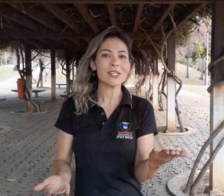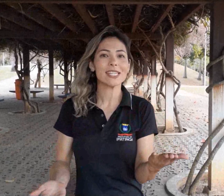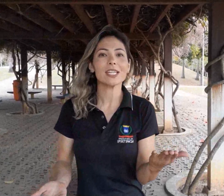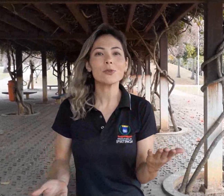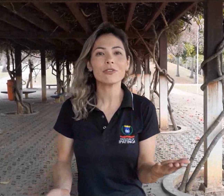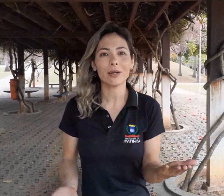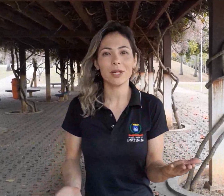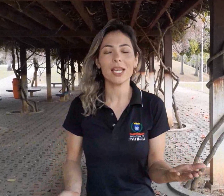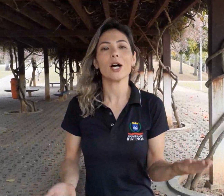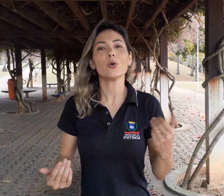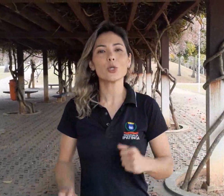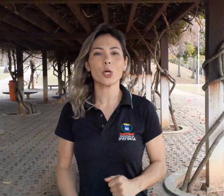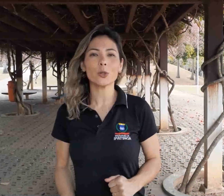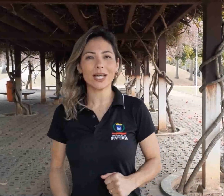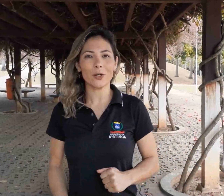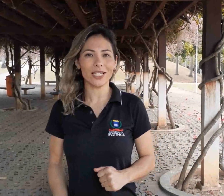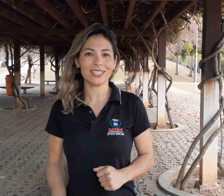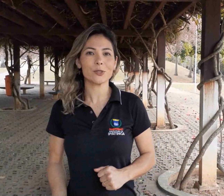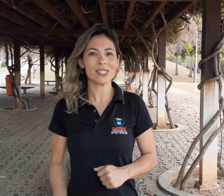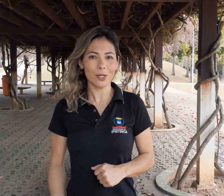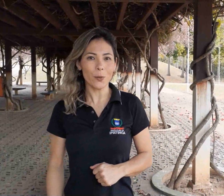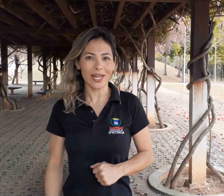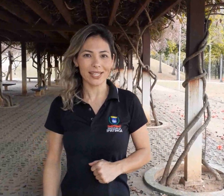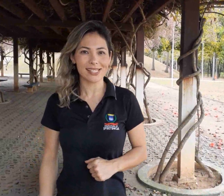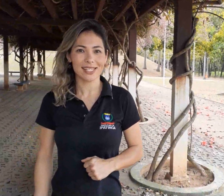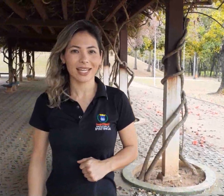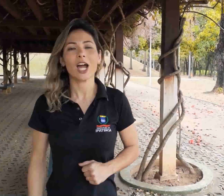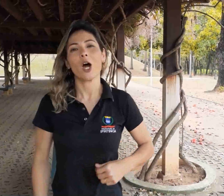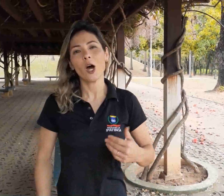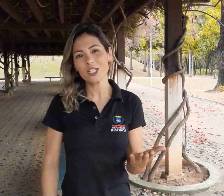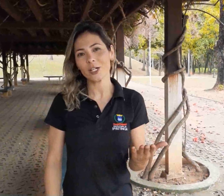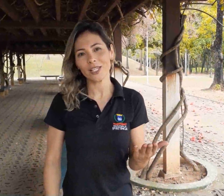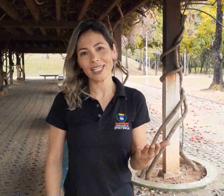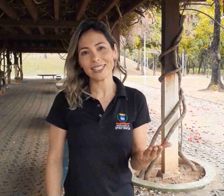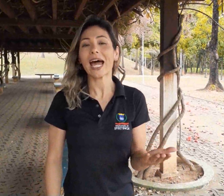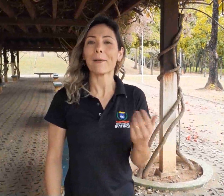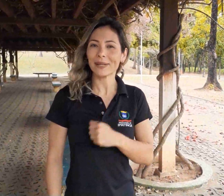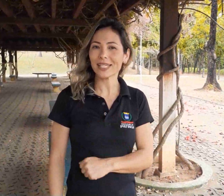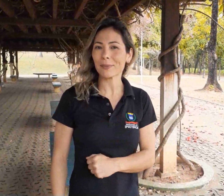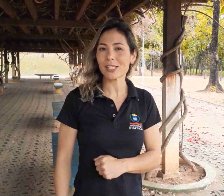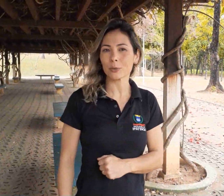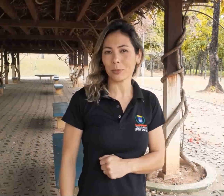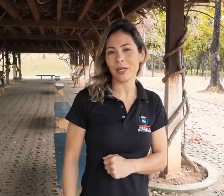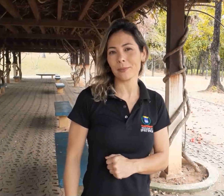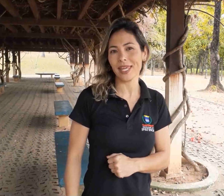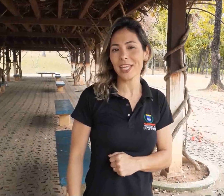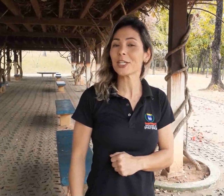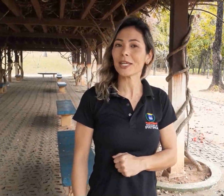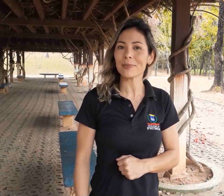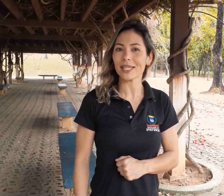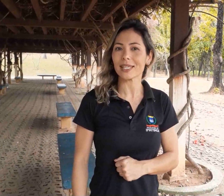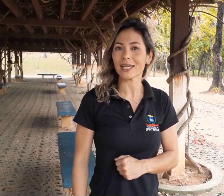Elaboramos para você e sua família o jogo da roleta dos 5 R's. Rode a roleta, aprenda mais sobre o